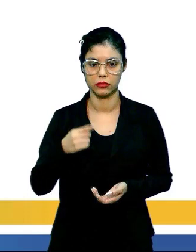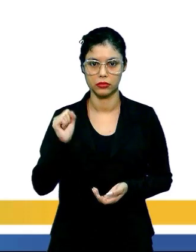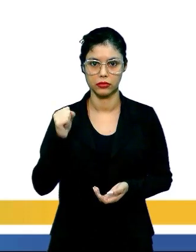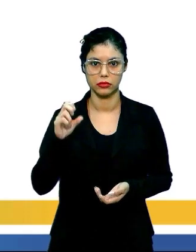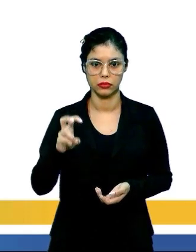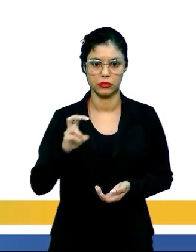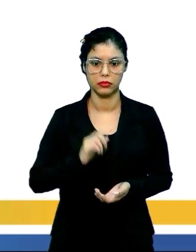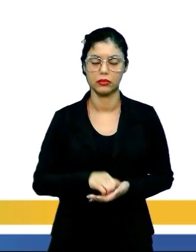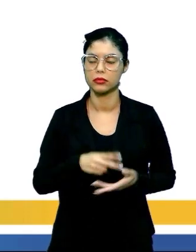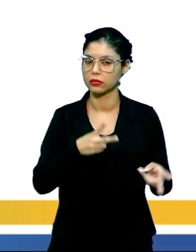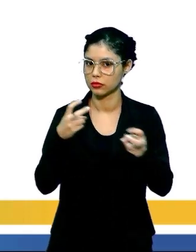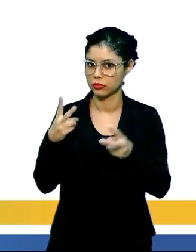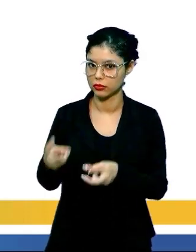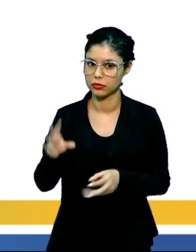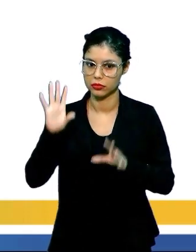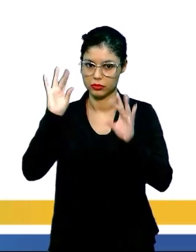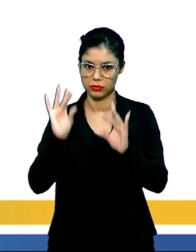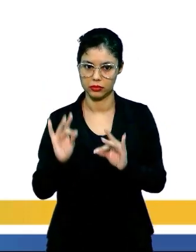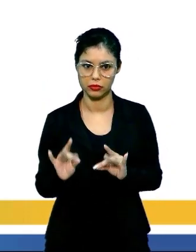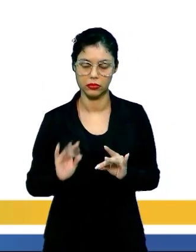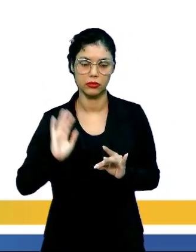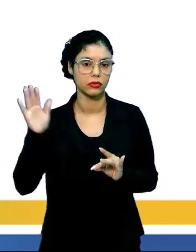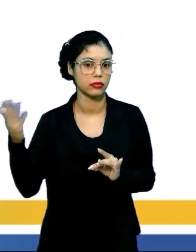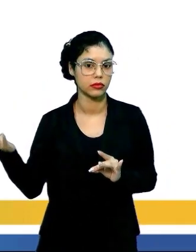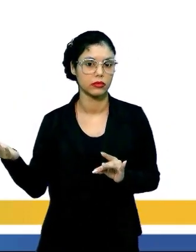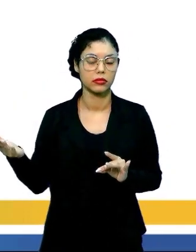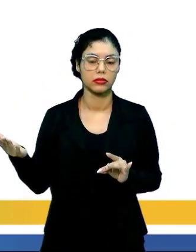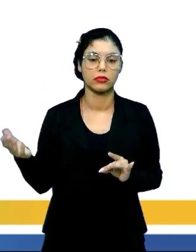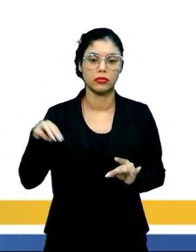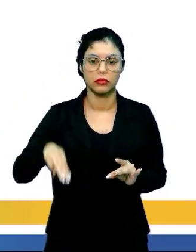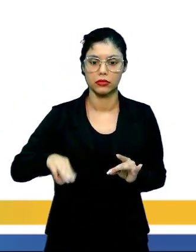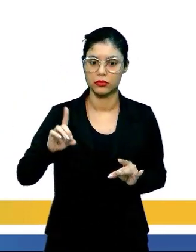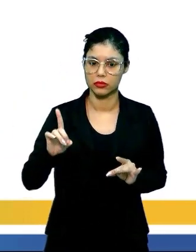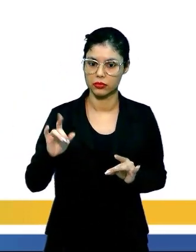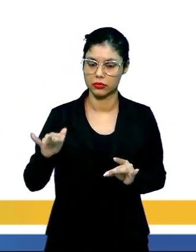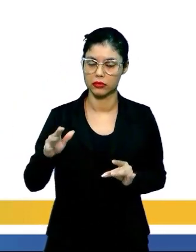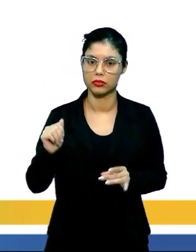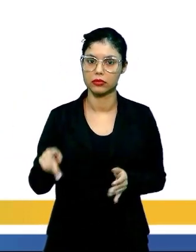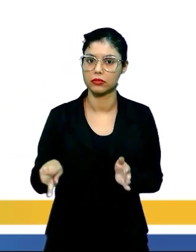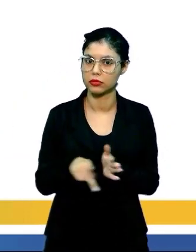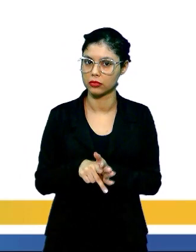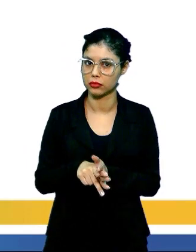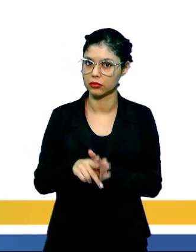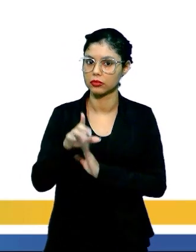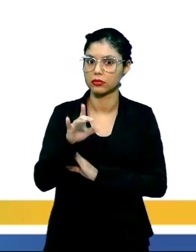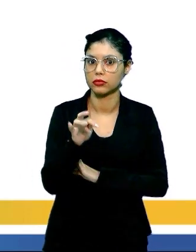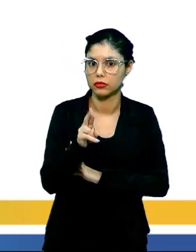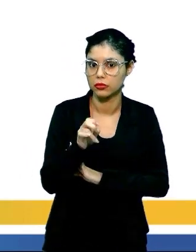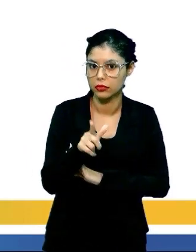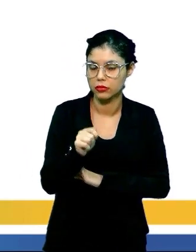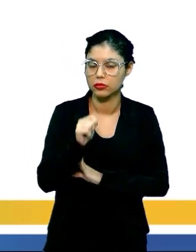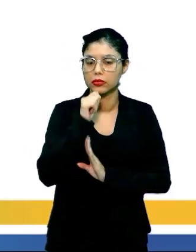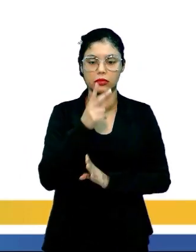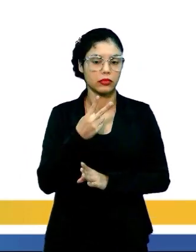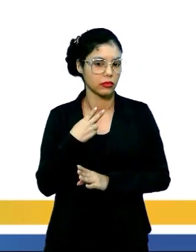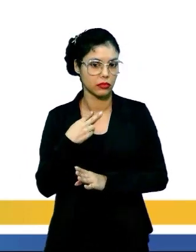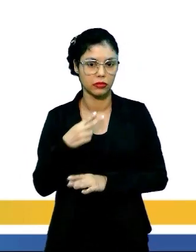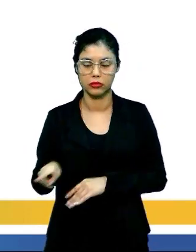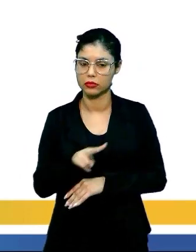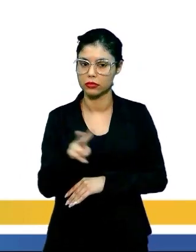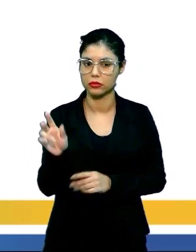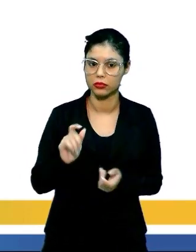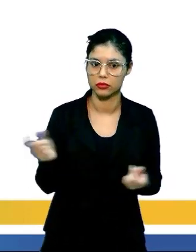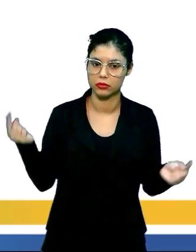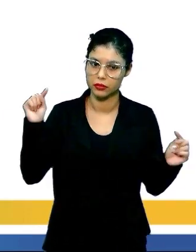20,85. Percebam um detalhe. Qual é o detalhe? A mediana é um termo central. Tá? Ela não poderia dar um valor